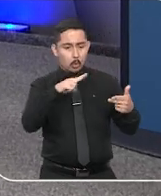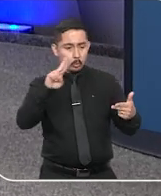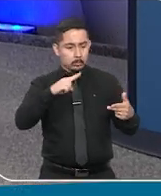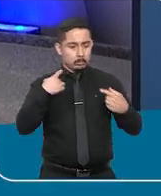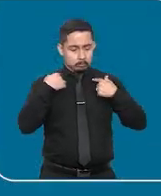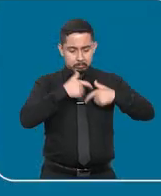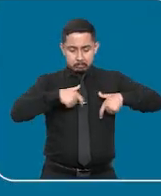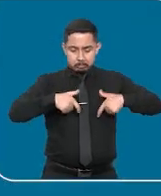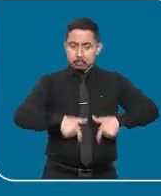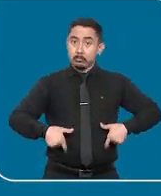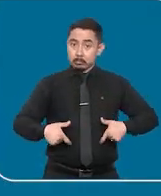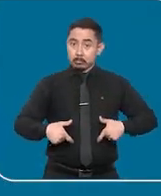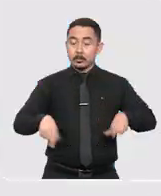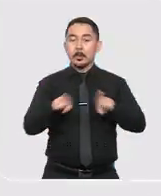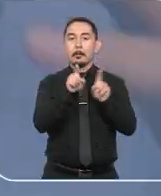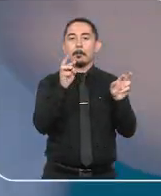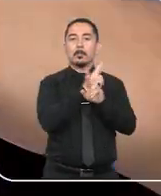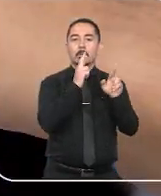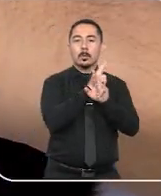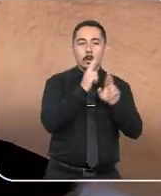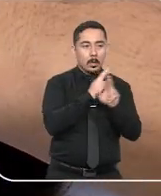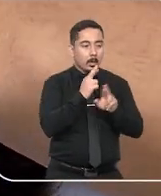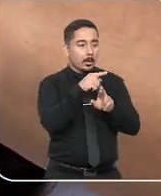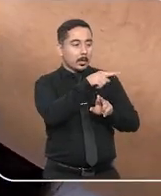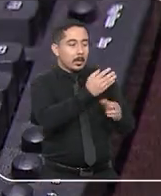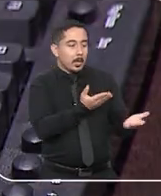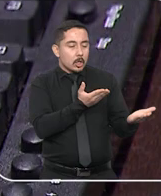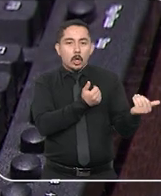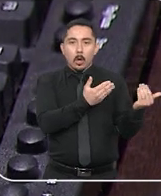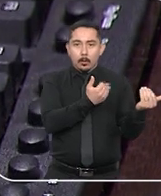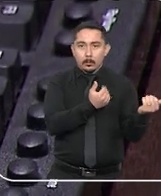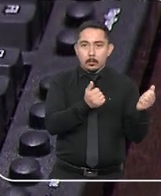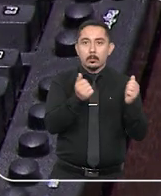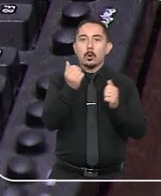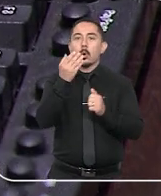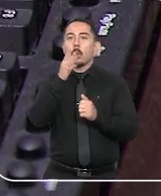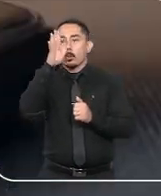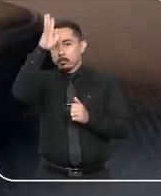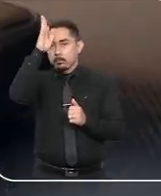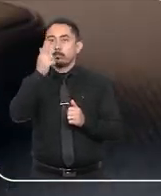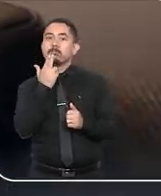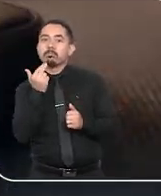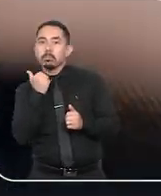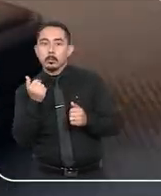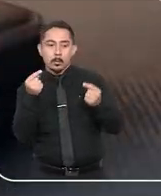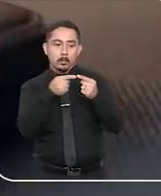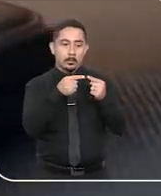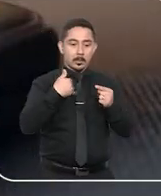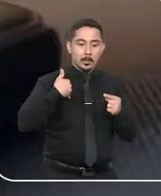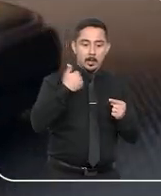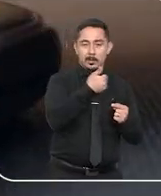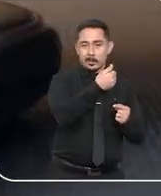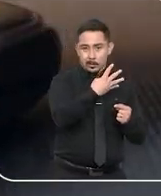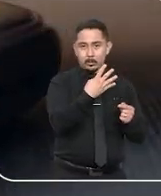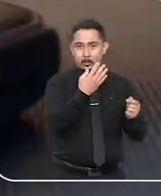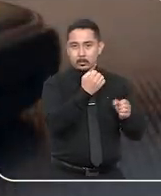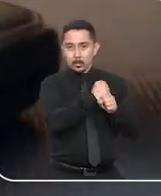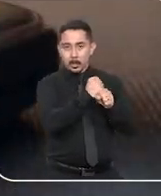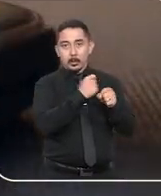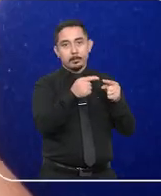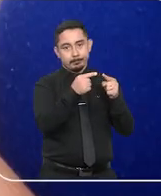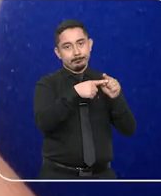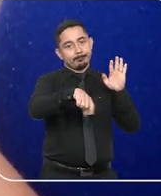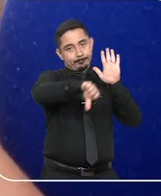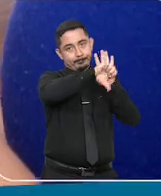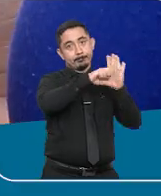em camisetas. Relacionamento entre Sugar Daddy e adolescente maior de 14 anos configura crime de